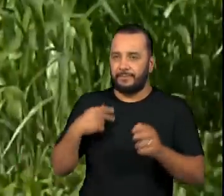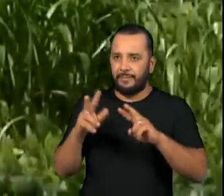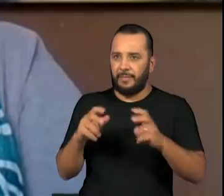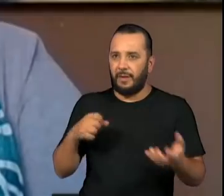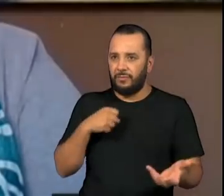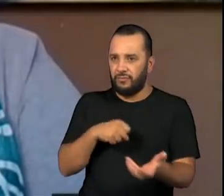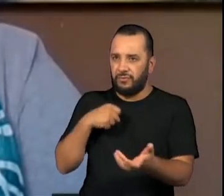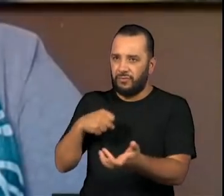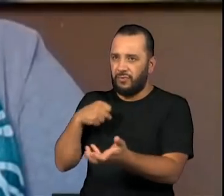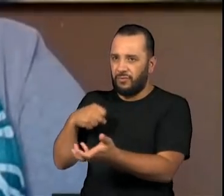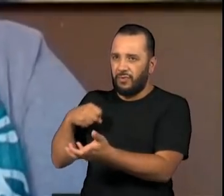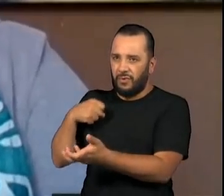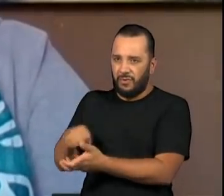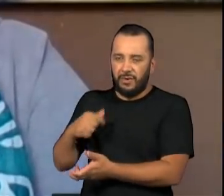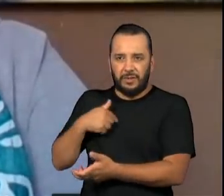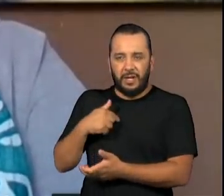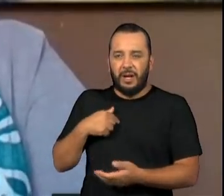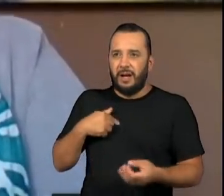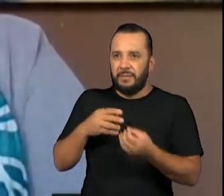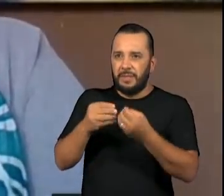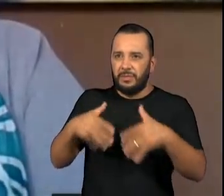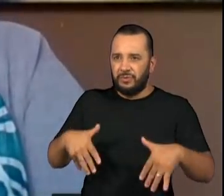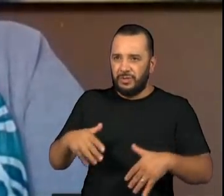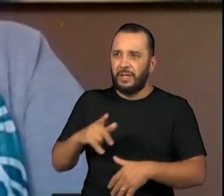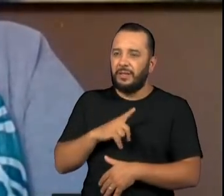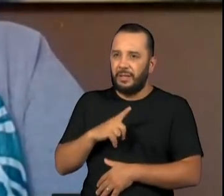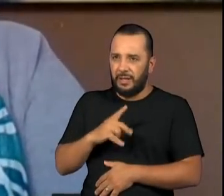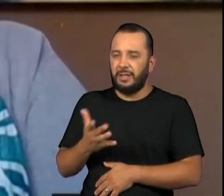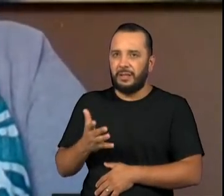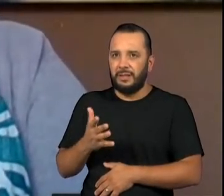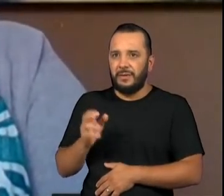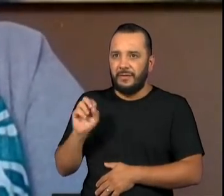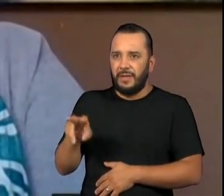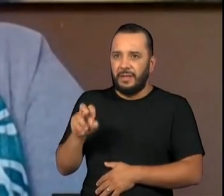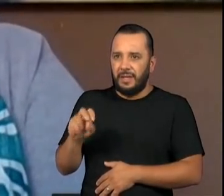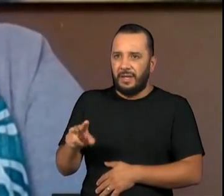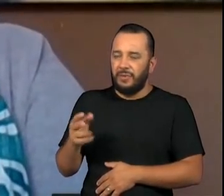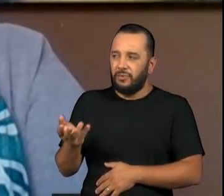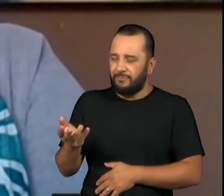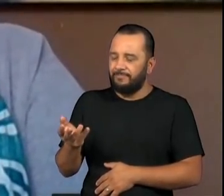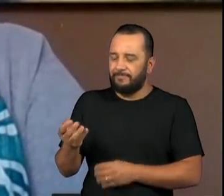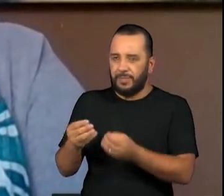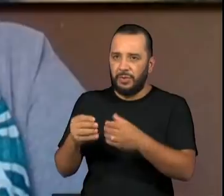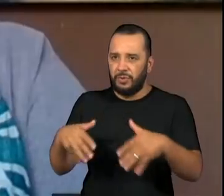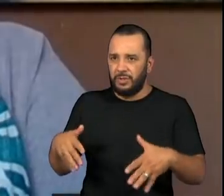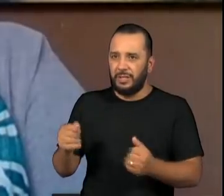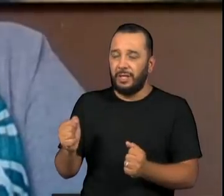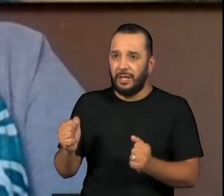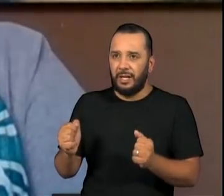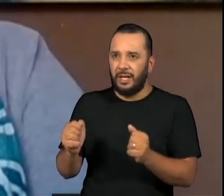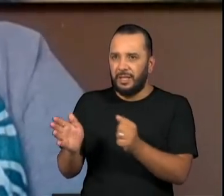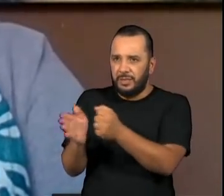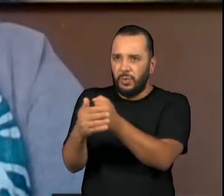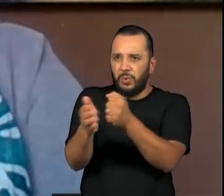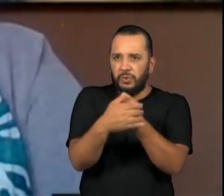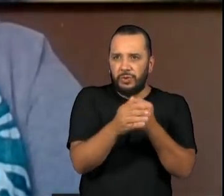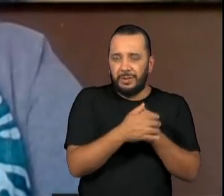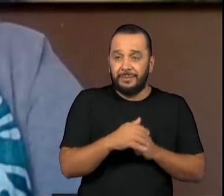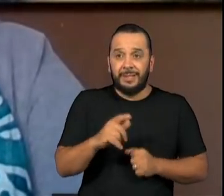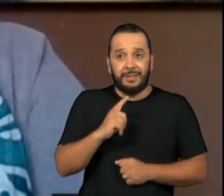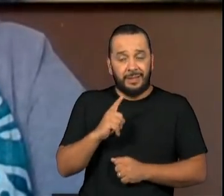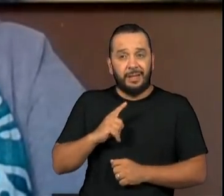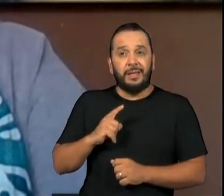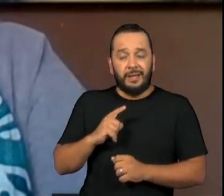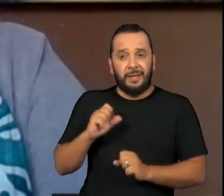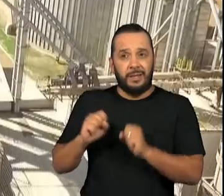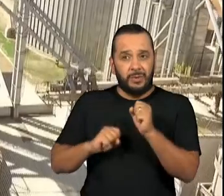é uma ameaça silenciosa, ela envolve uma indústria extremamente